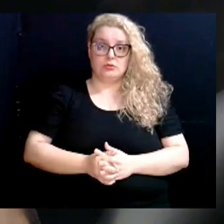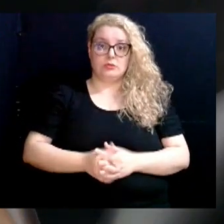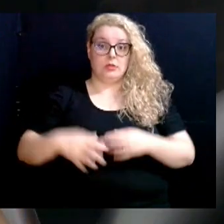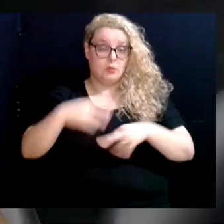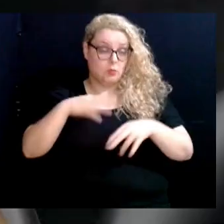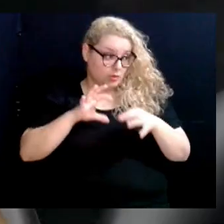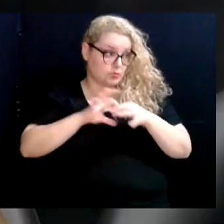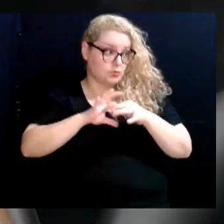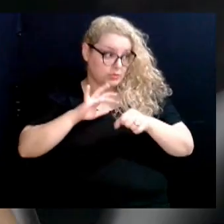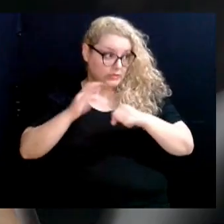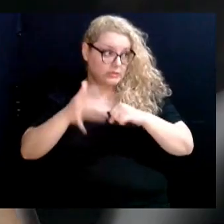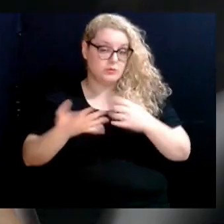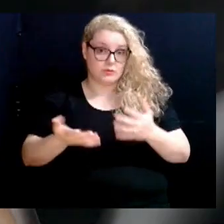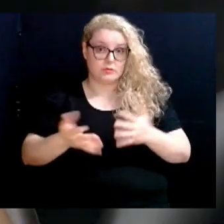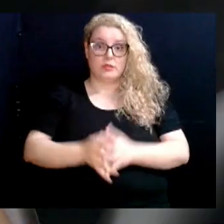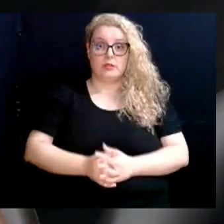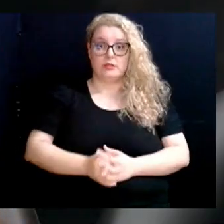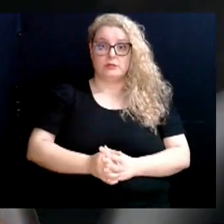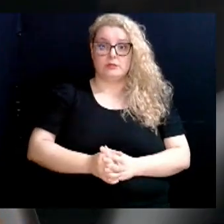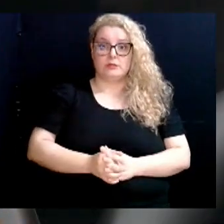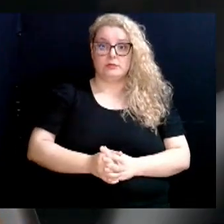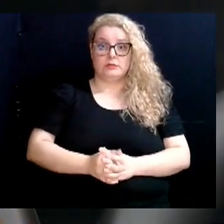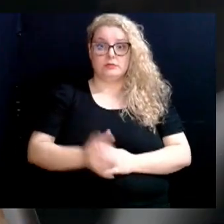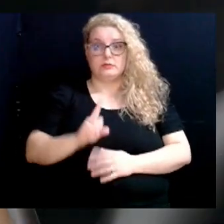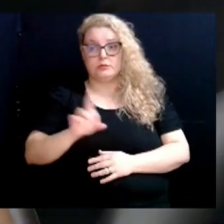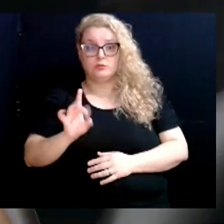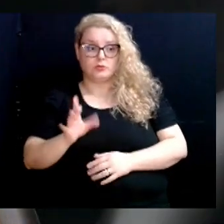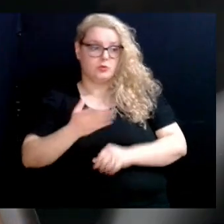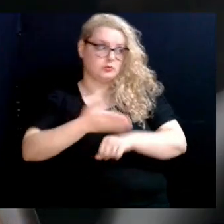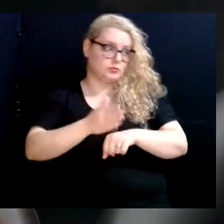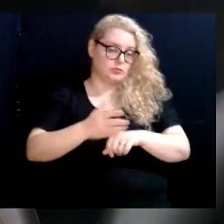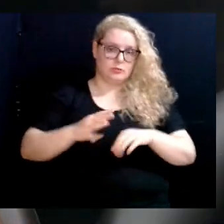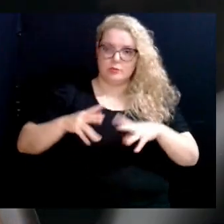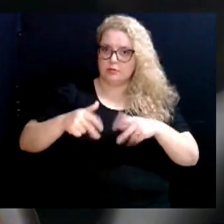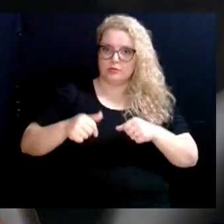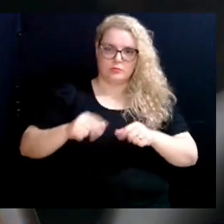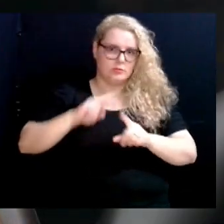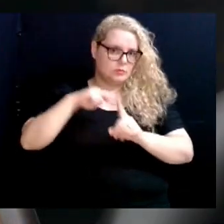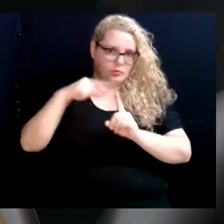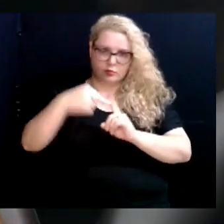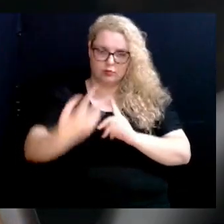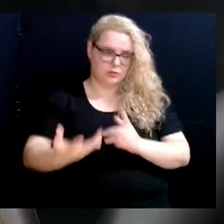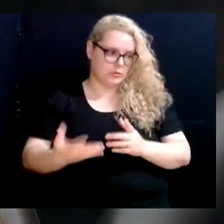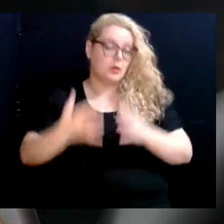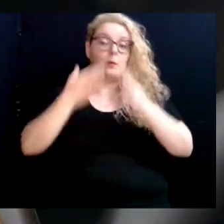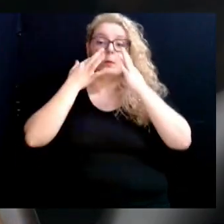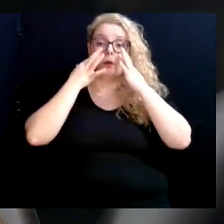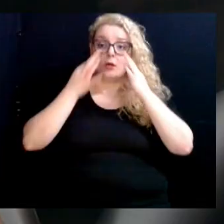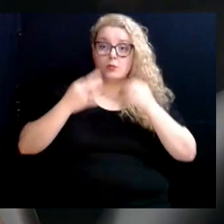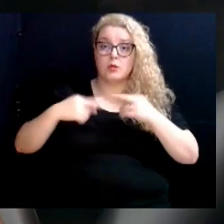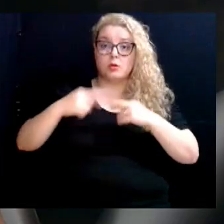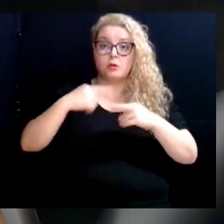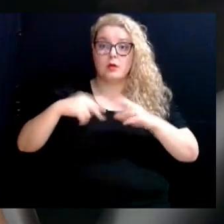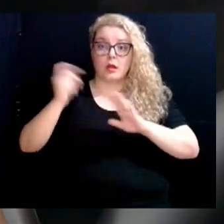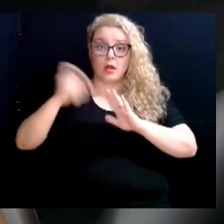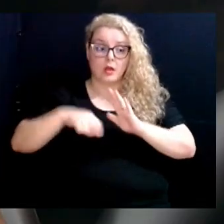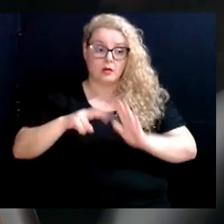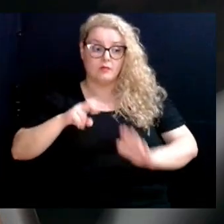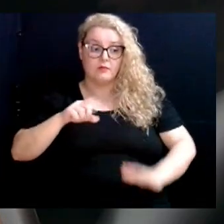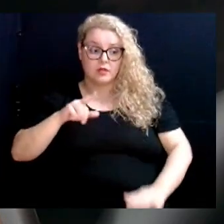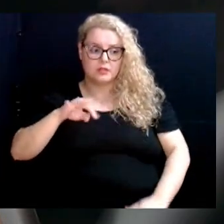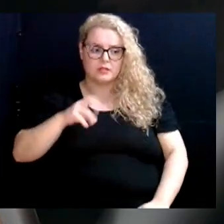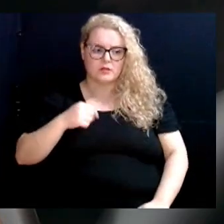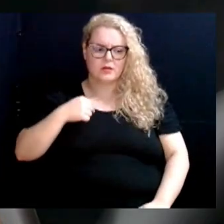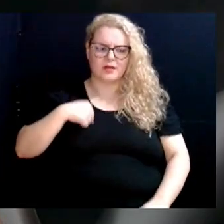redes sociais. Não só com a questão de treino, mas assim, em todos os âmbitos. Sim. Então, prestar bem atenção nessa questão da validação. Será que realmente eu